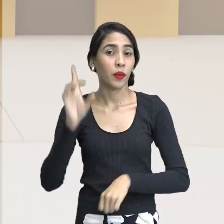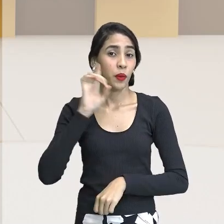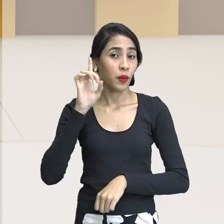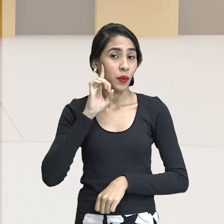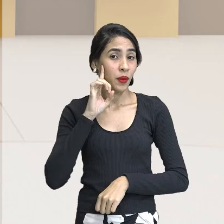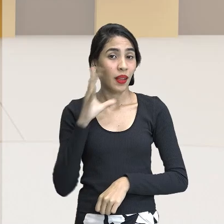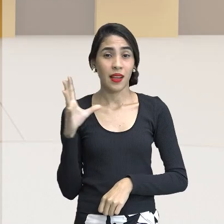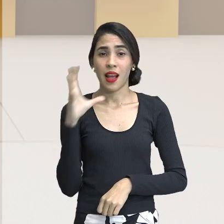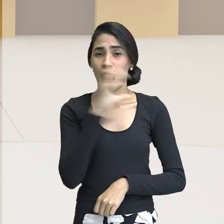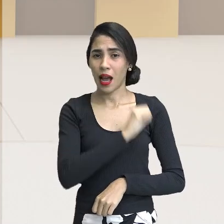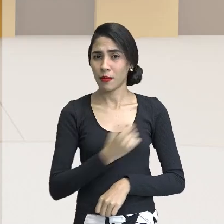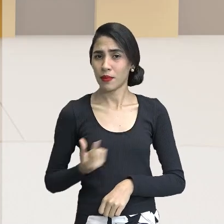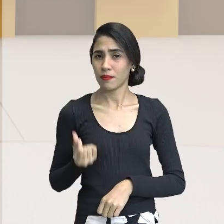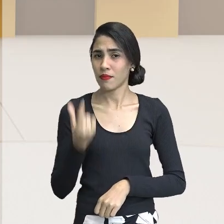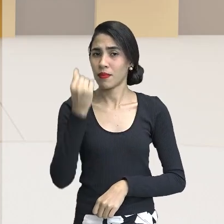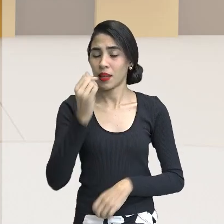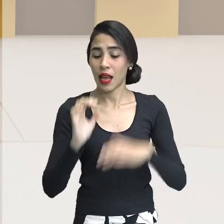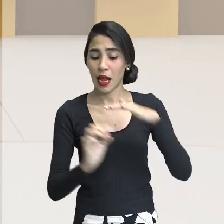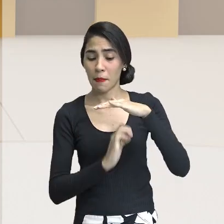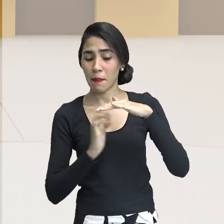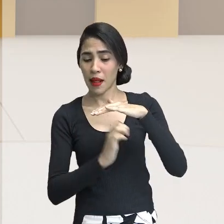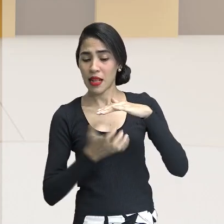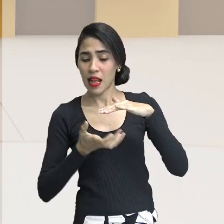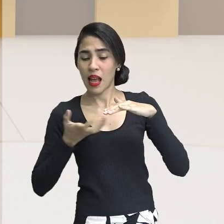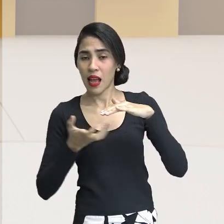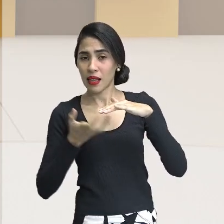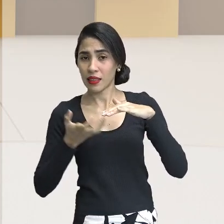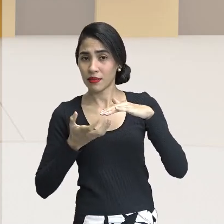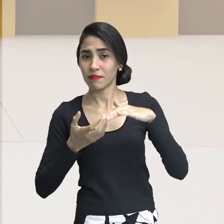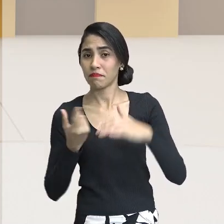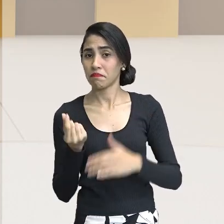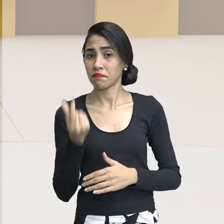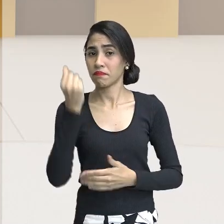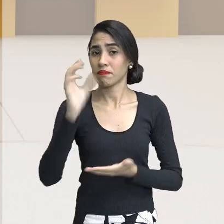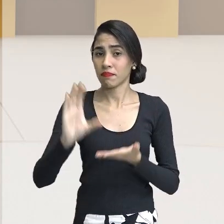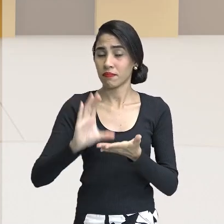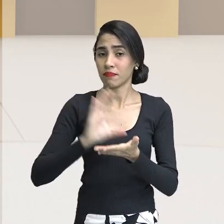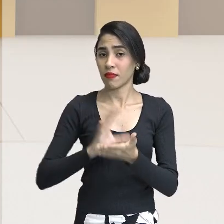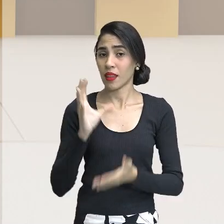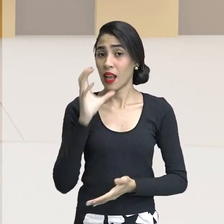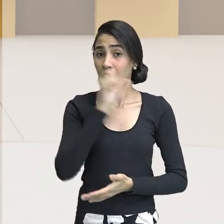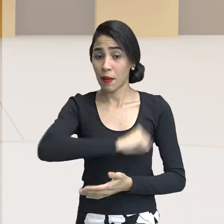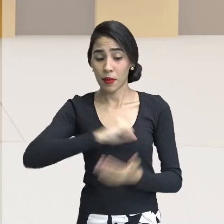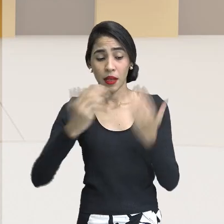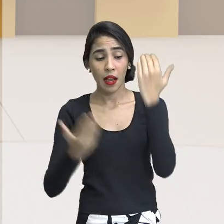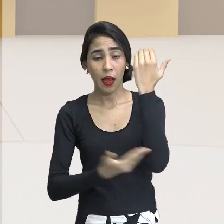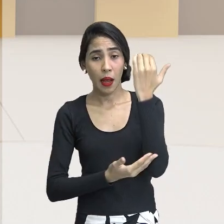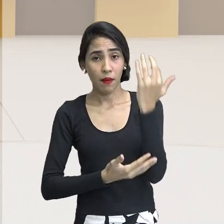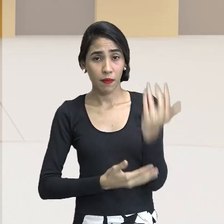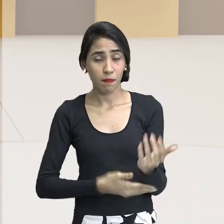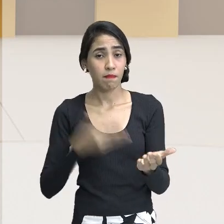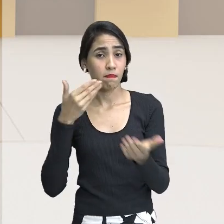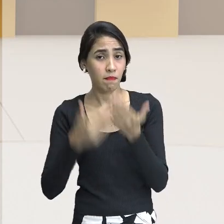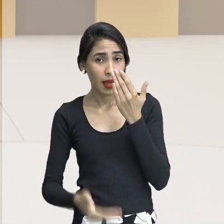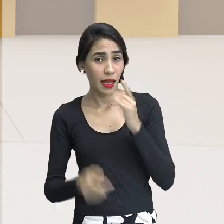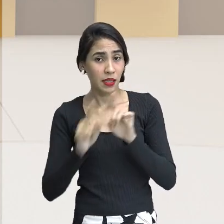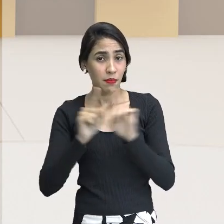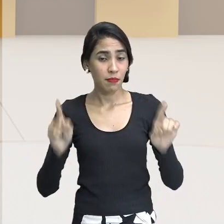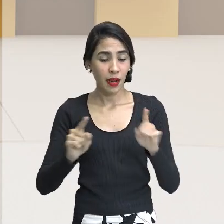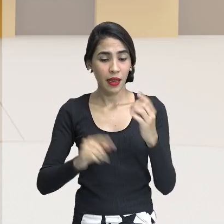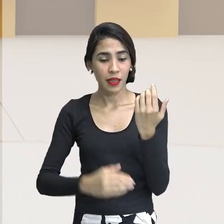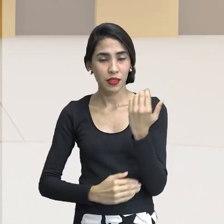lucra rápido, a empresa que explora lucra rápido. A floresta perde, mas não se